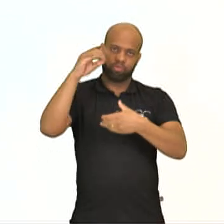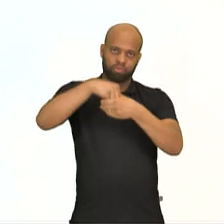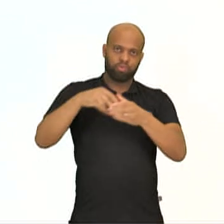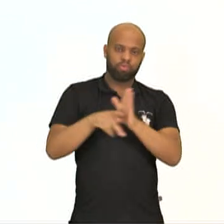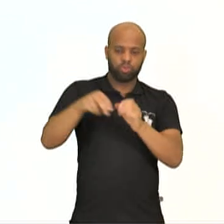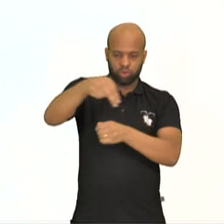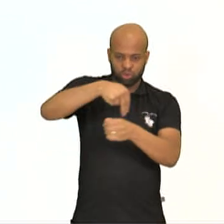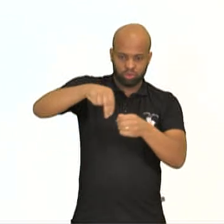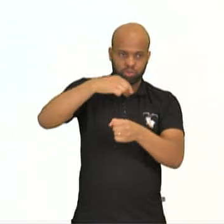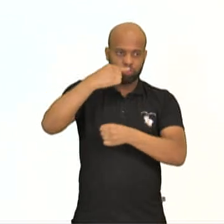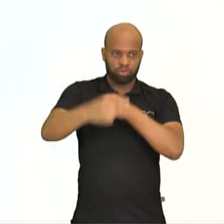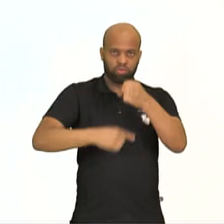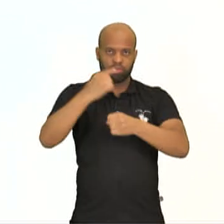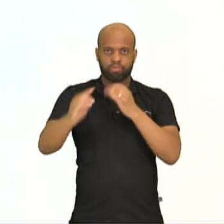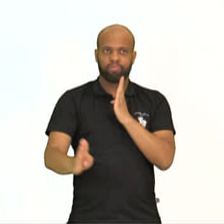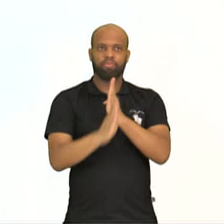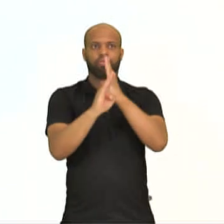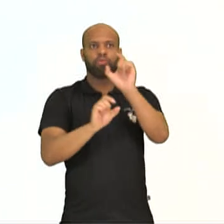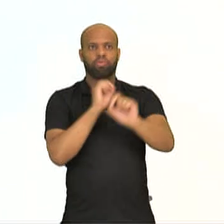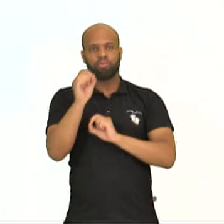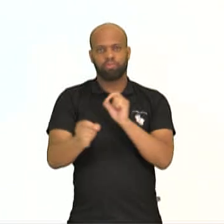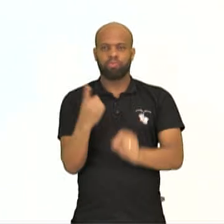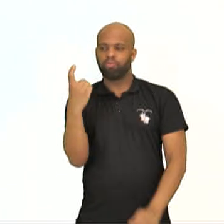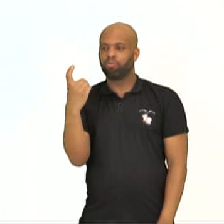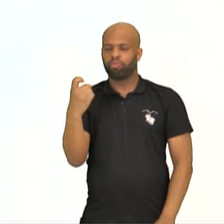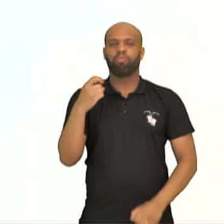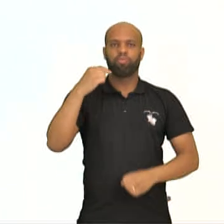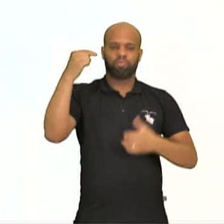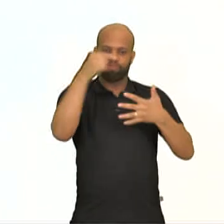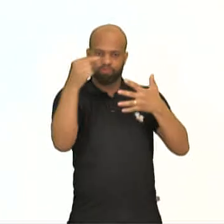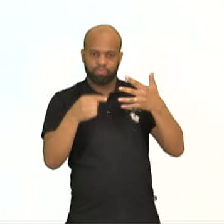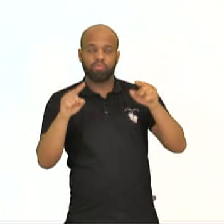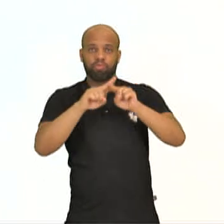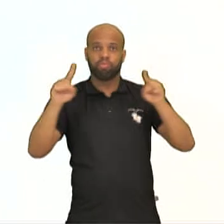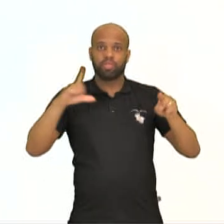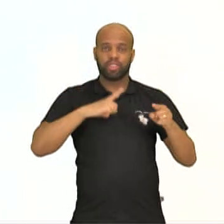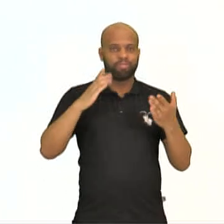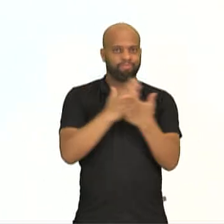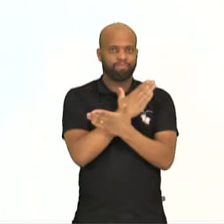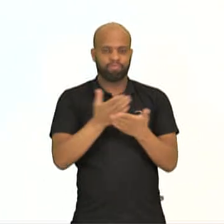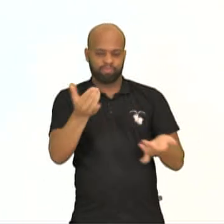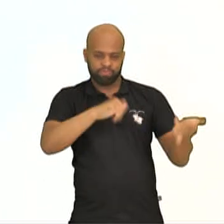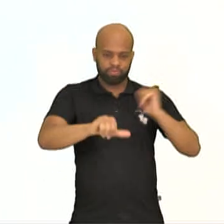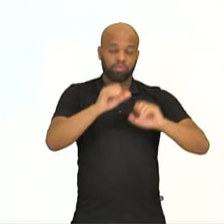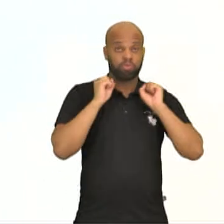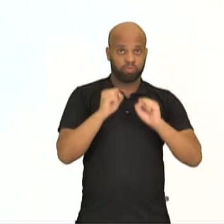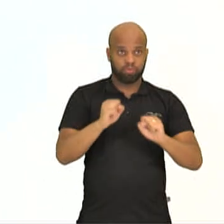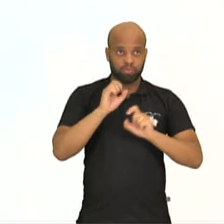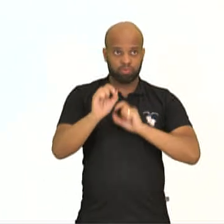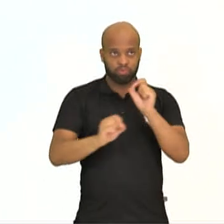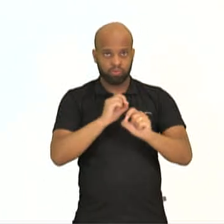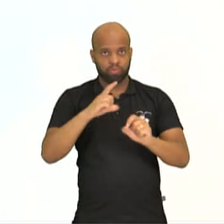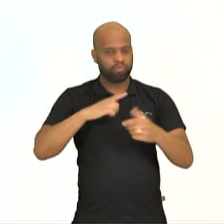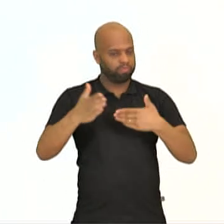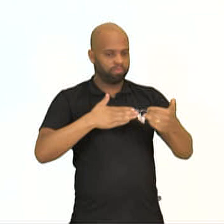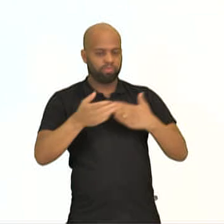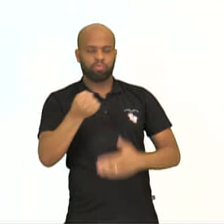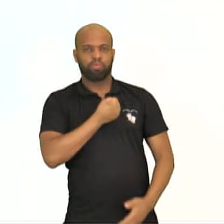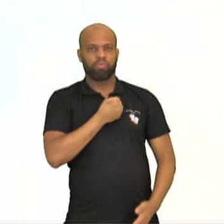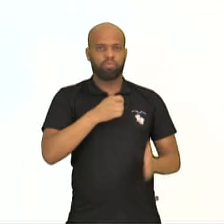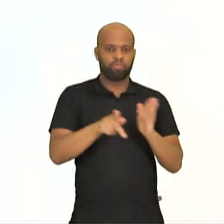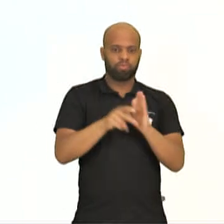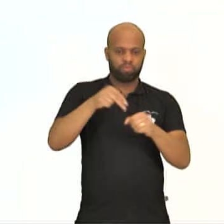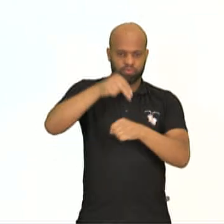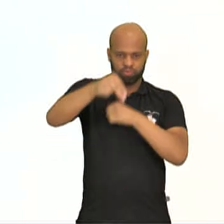átomo identifica unicamente um elemento, mas um determinado elemento pode, em princípio, ter qualquer número de nêutrons